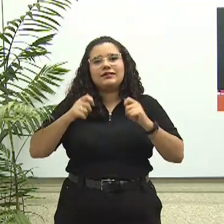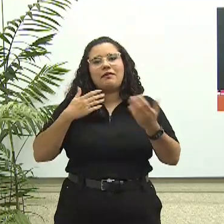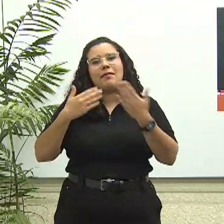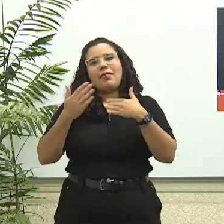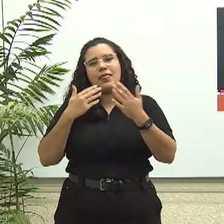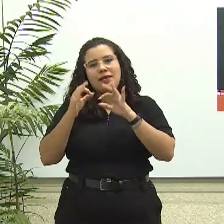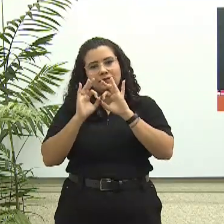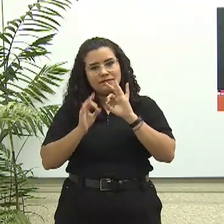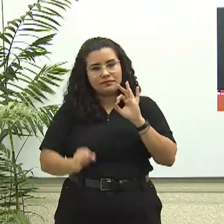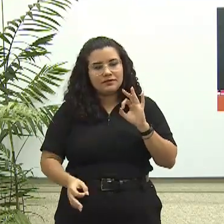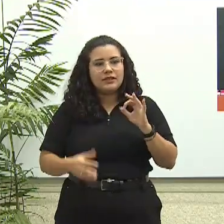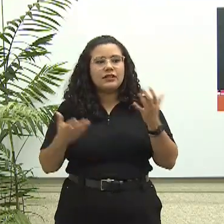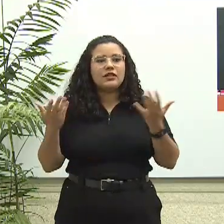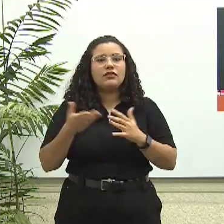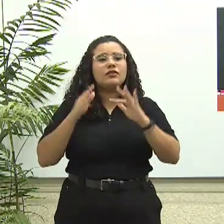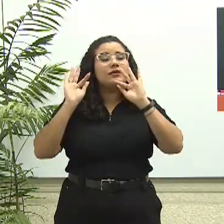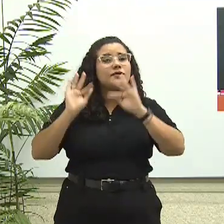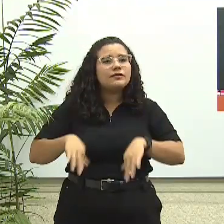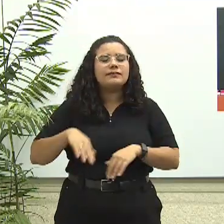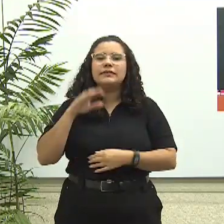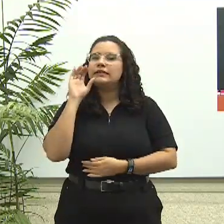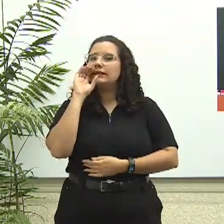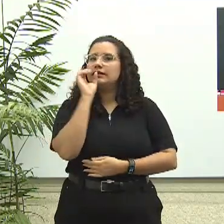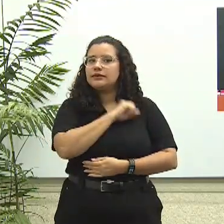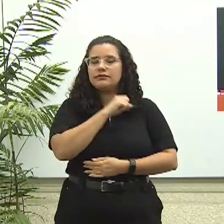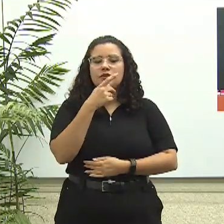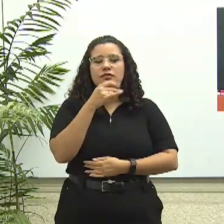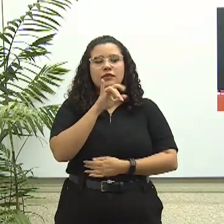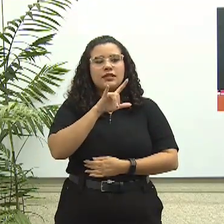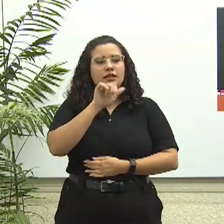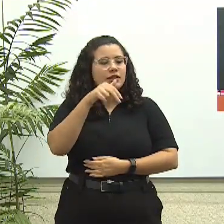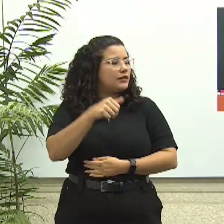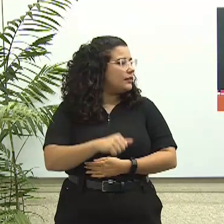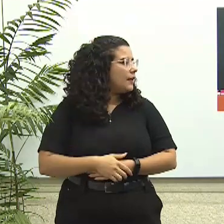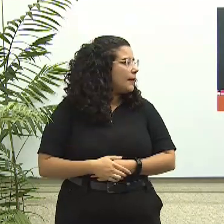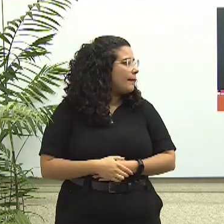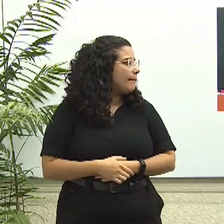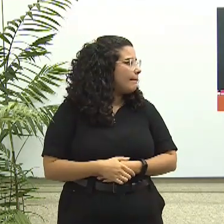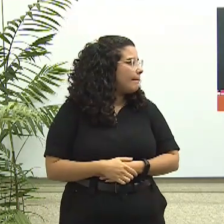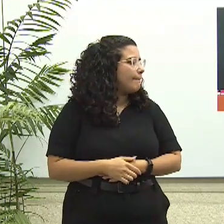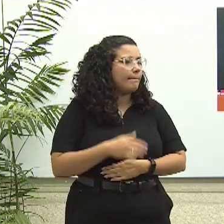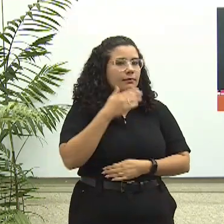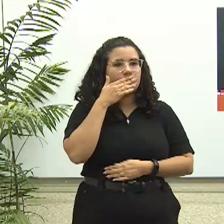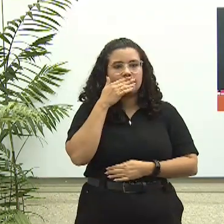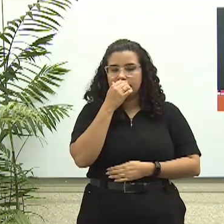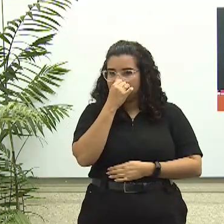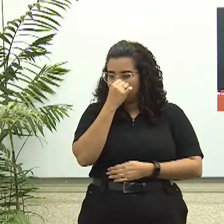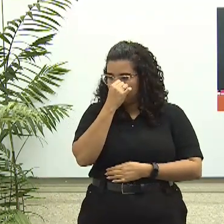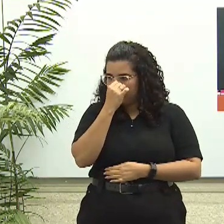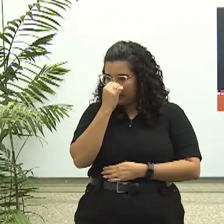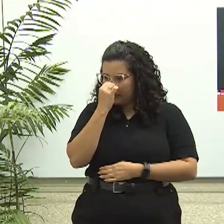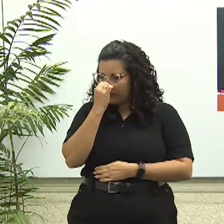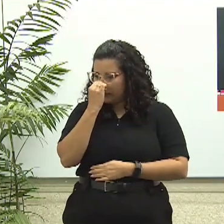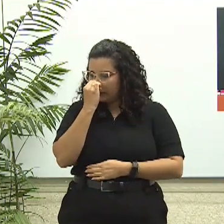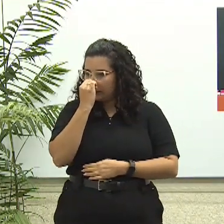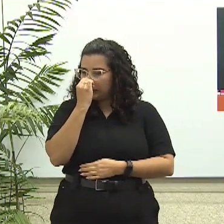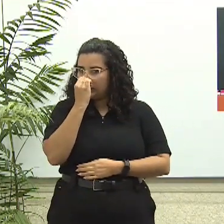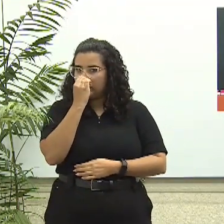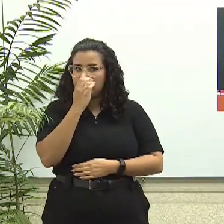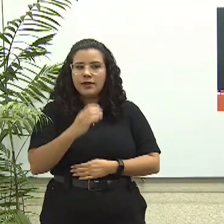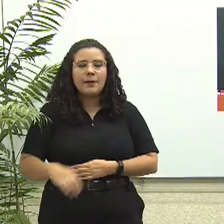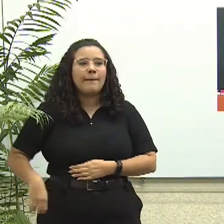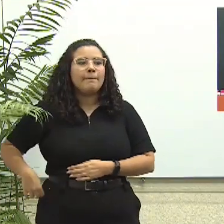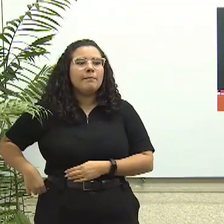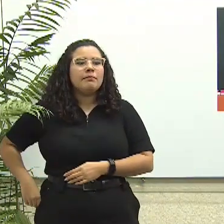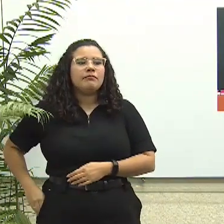eh considerações finais rápidas Poliana e Sérgio rapidinho eu quero agradecer